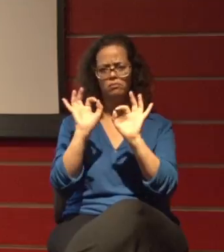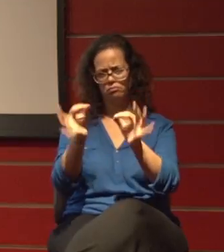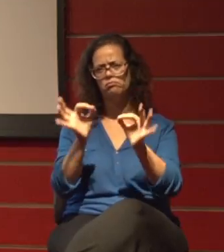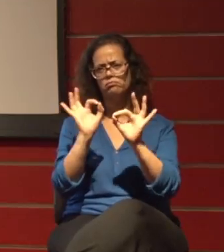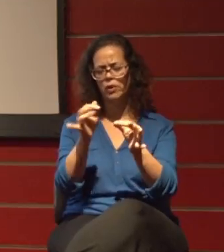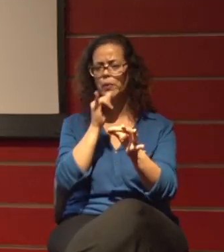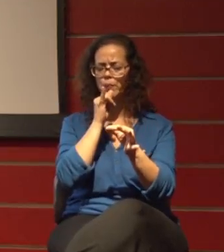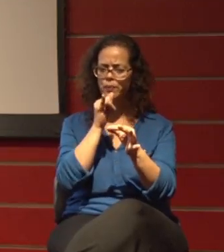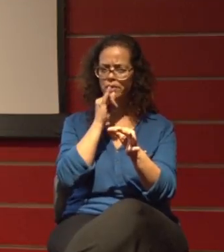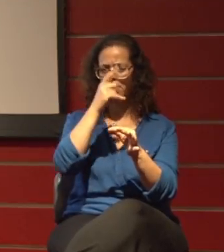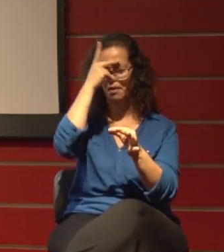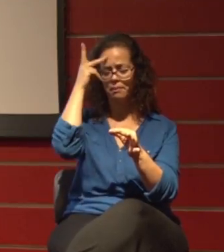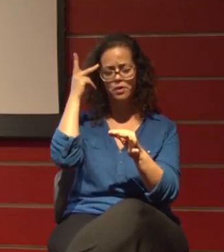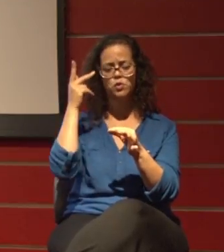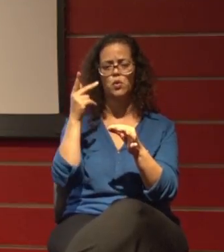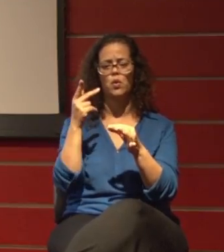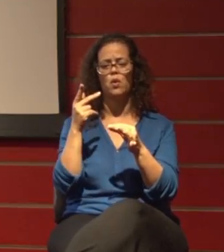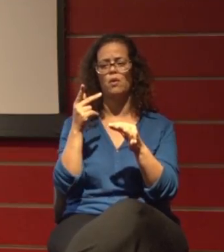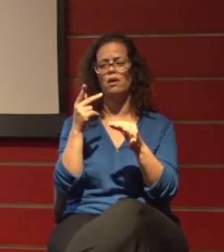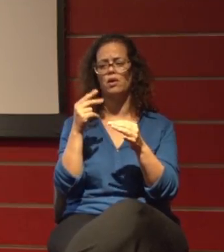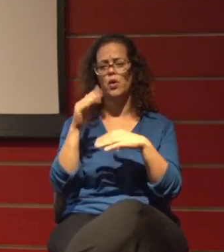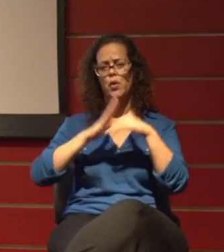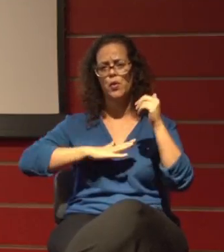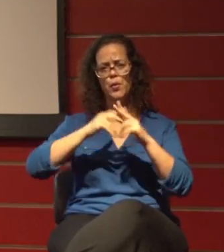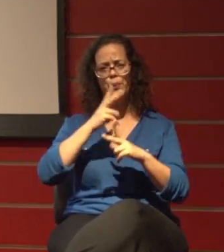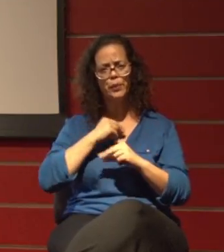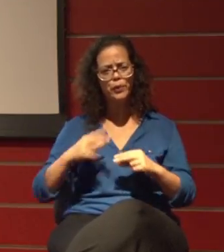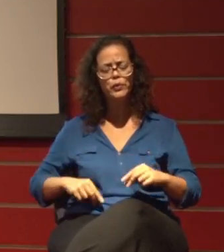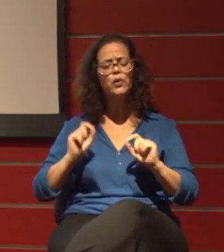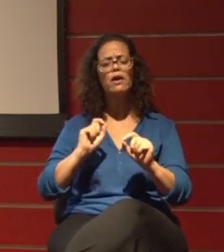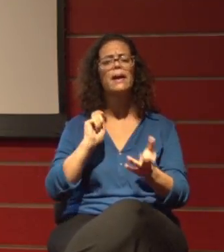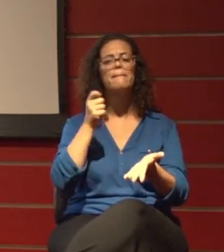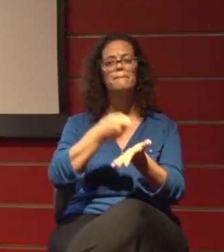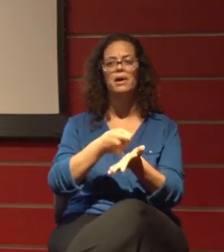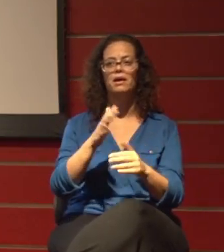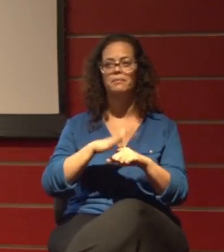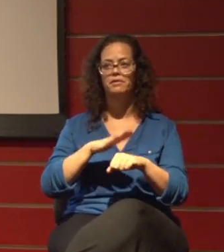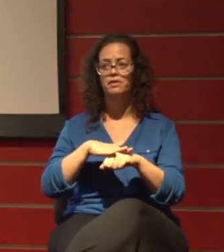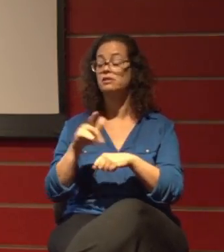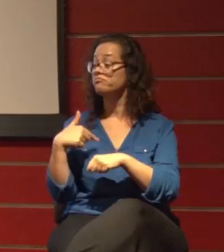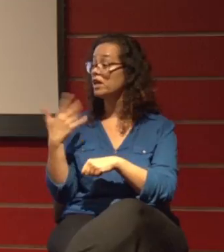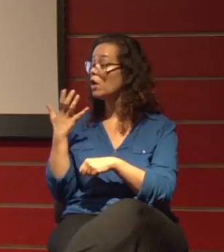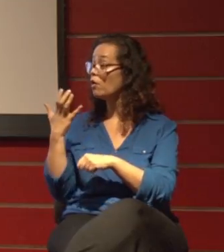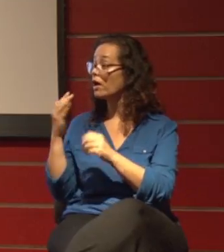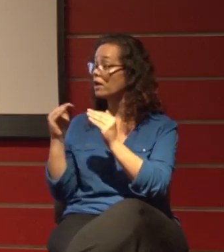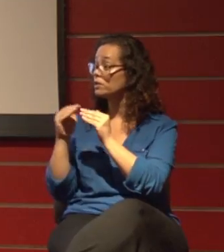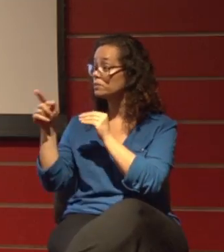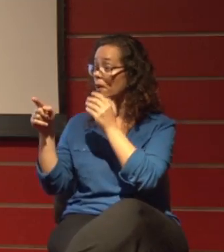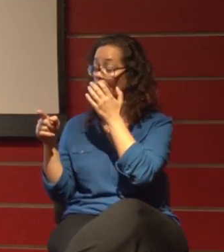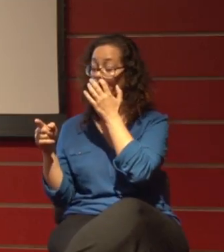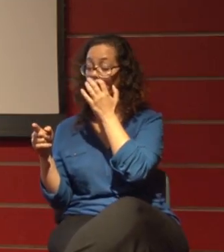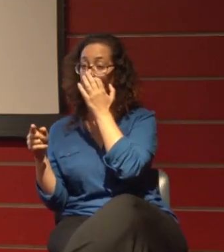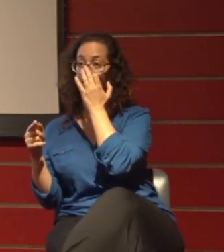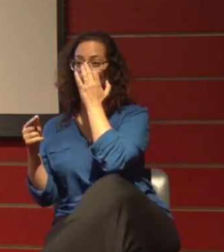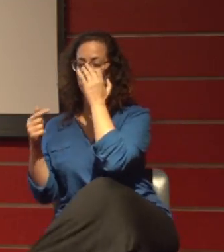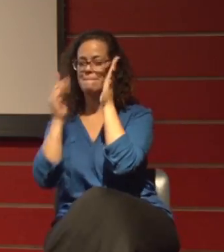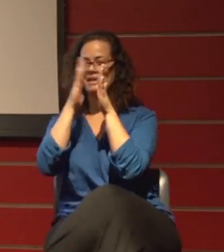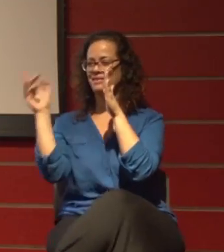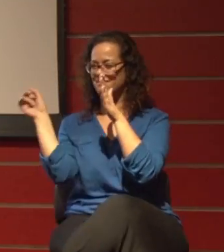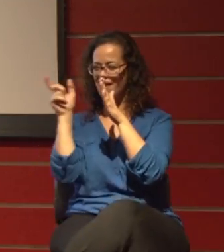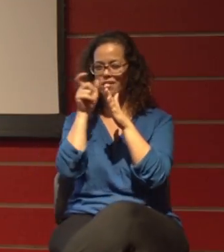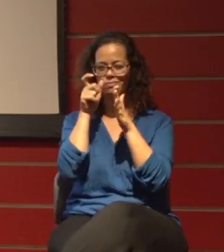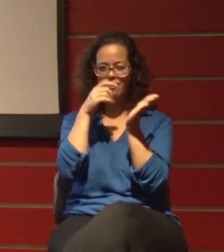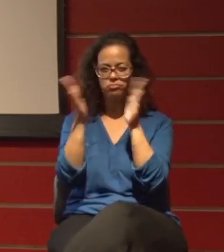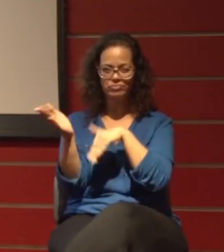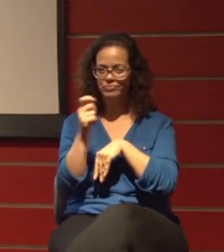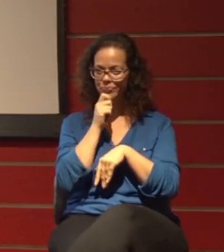produzindo Quem é que tá pagando para que seja feito né eu justamente queria falar sobre isso e eu não assisti ess essa série